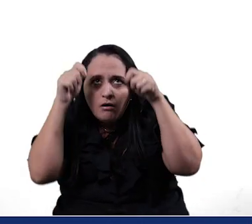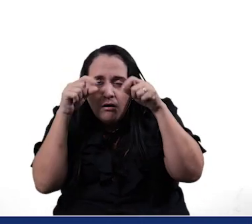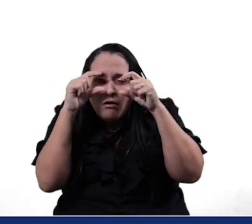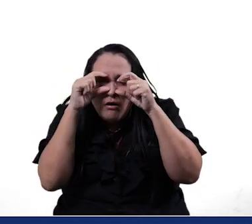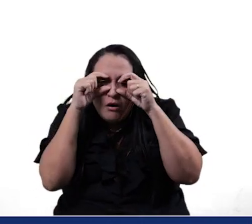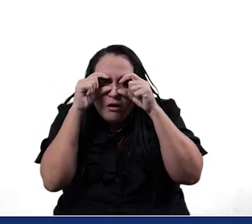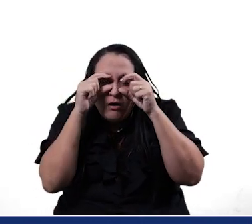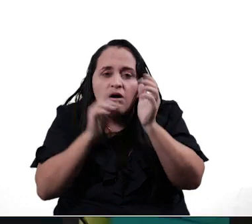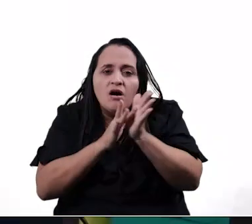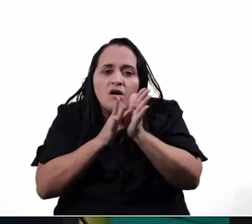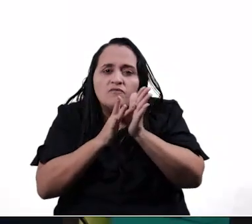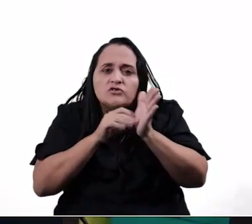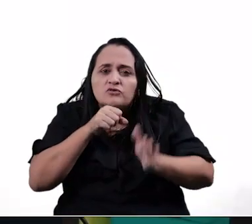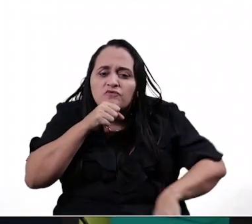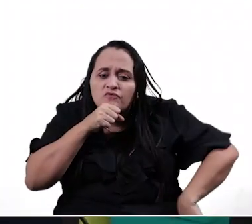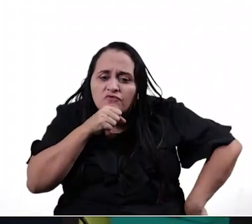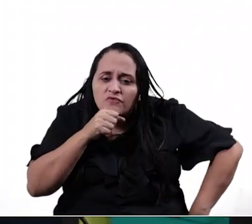casa.